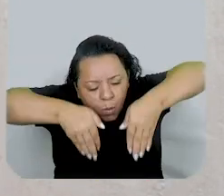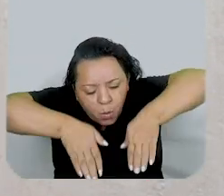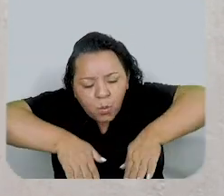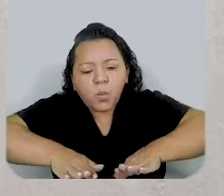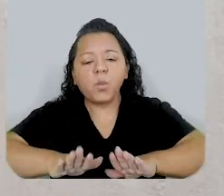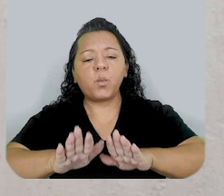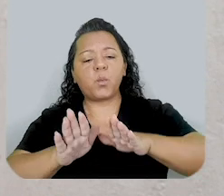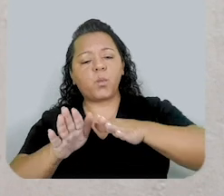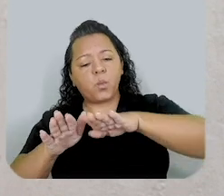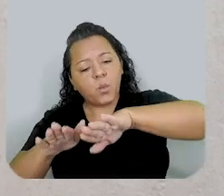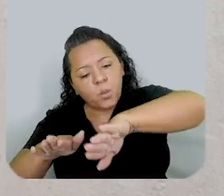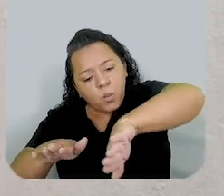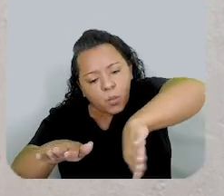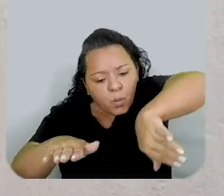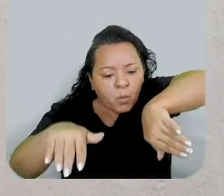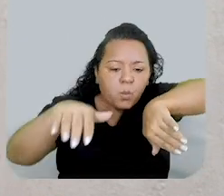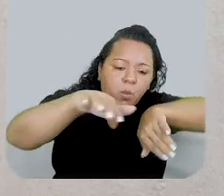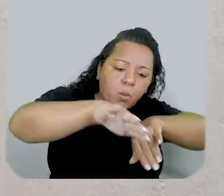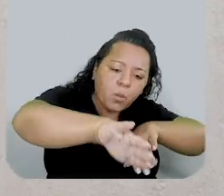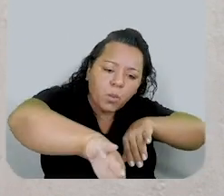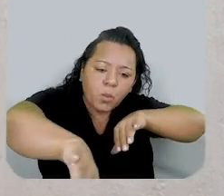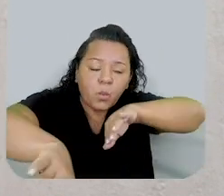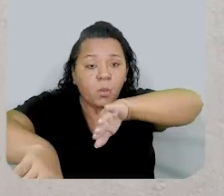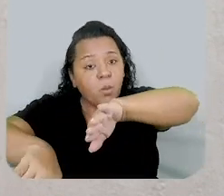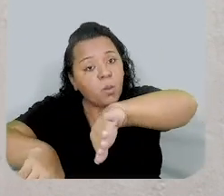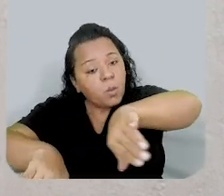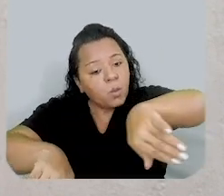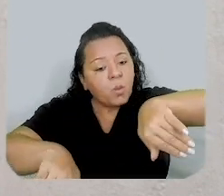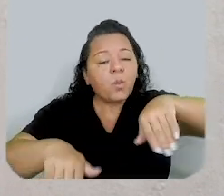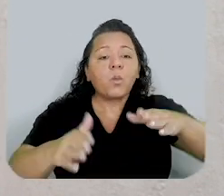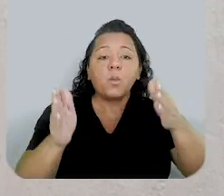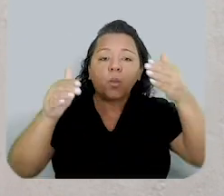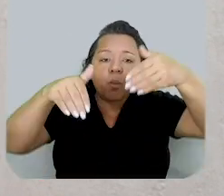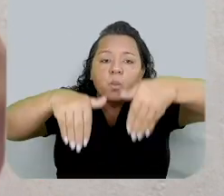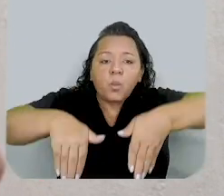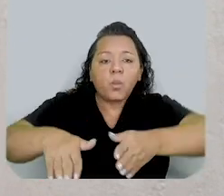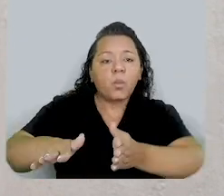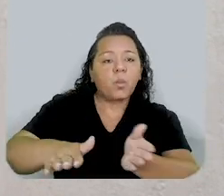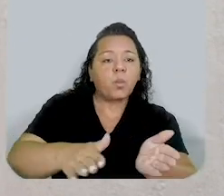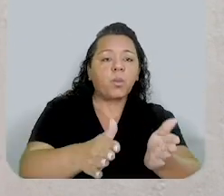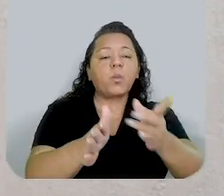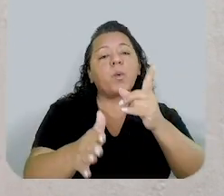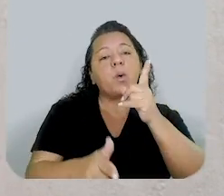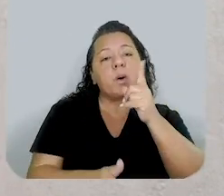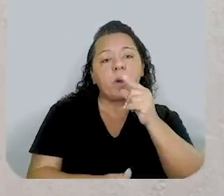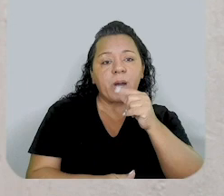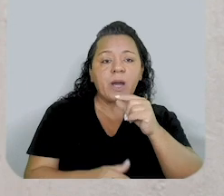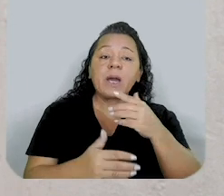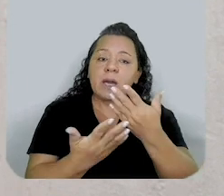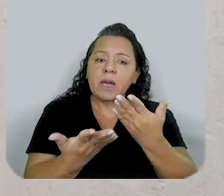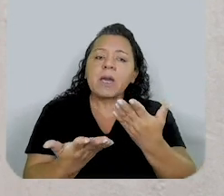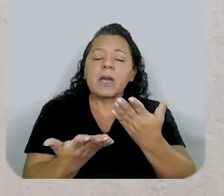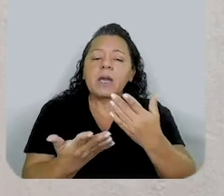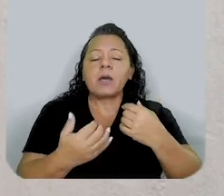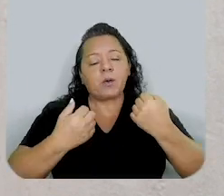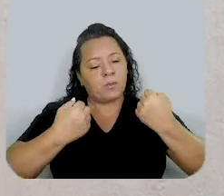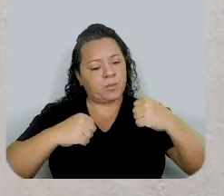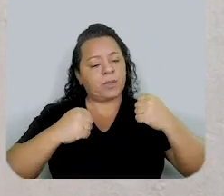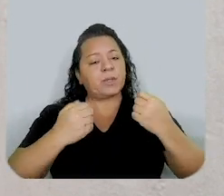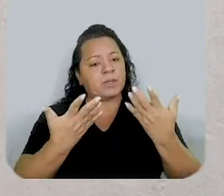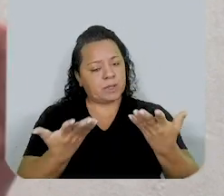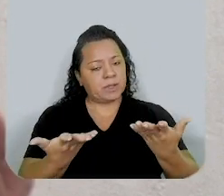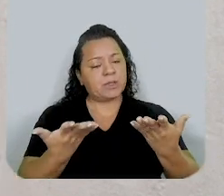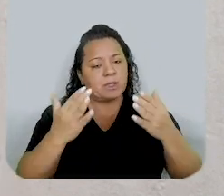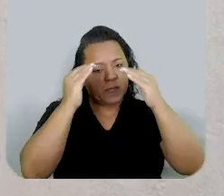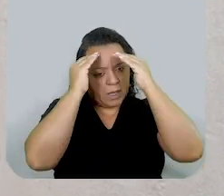como uma coisa super importante, eu também tenho que respeitar ela, né? Para mim entrar,